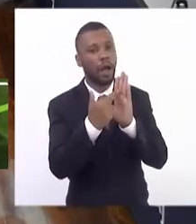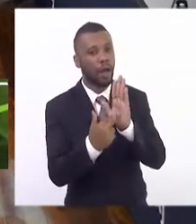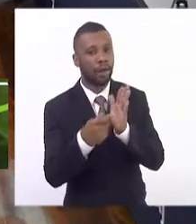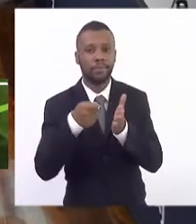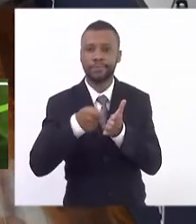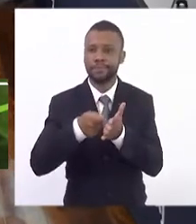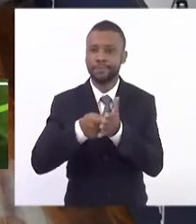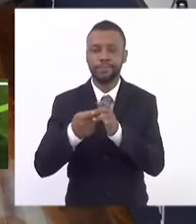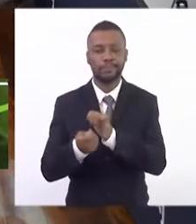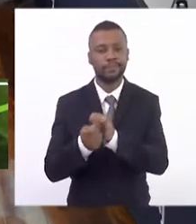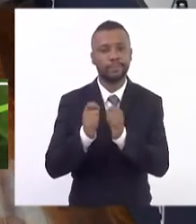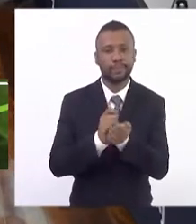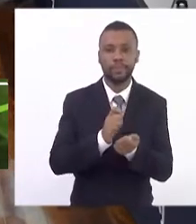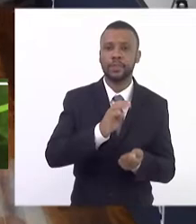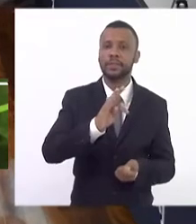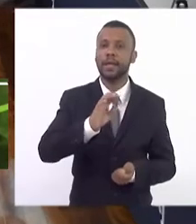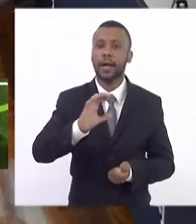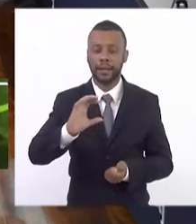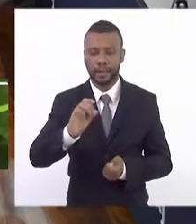TAC.